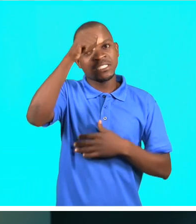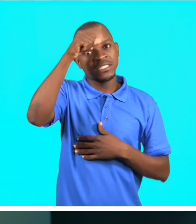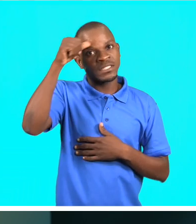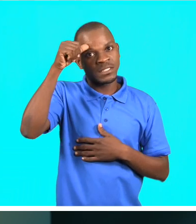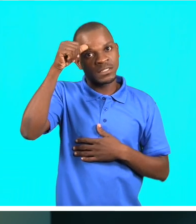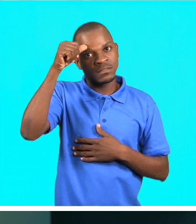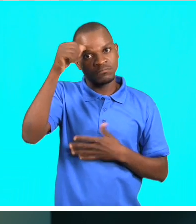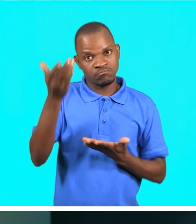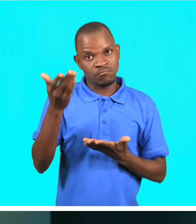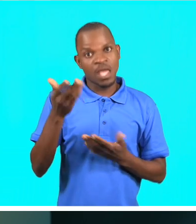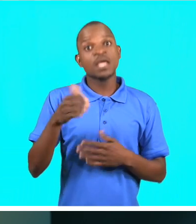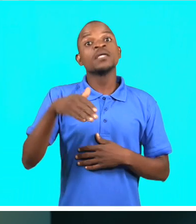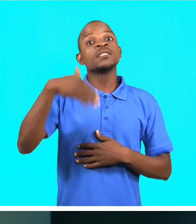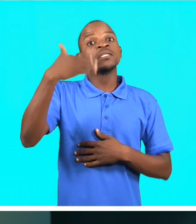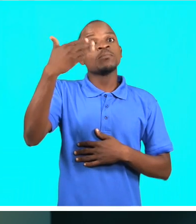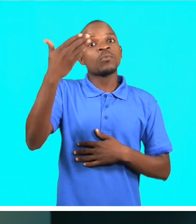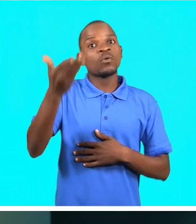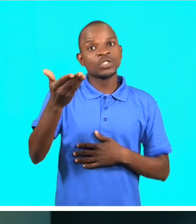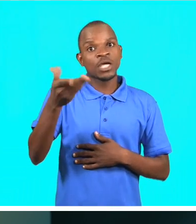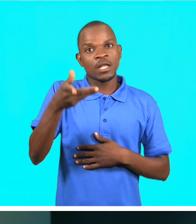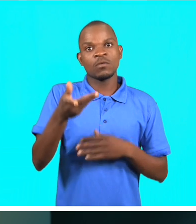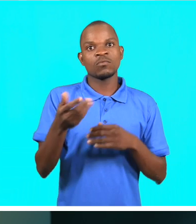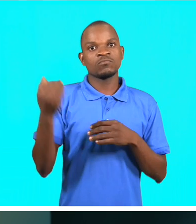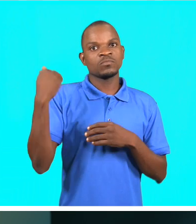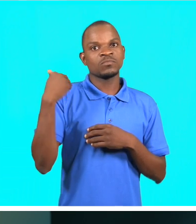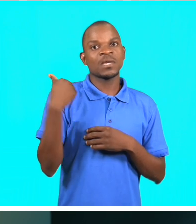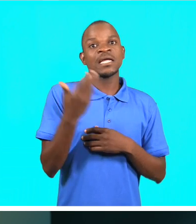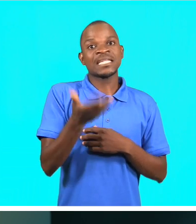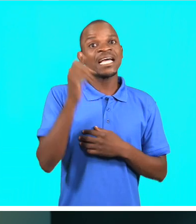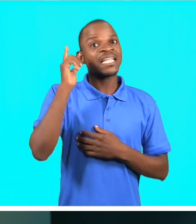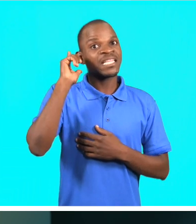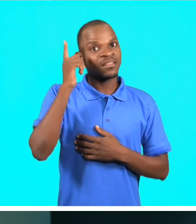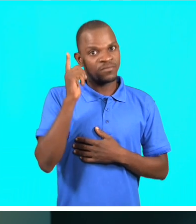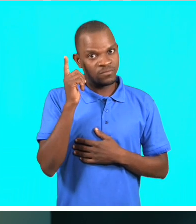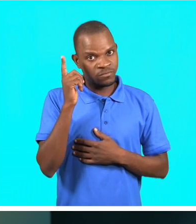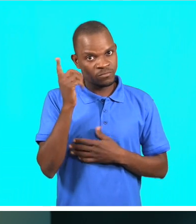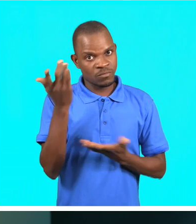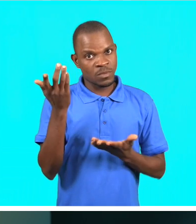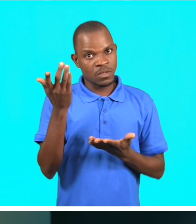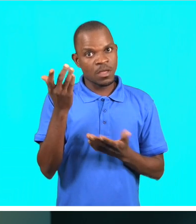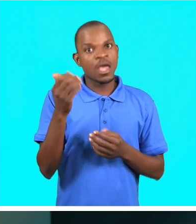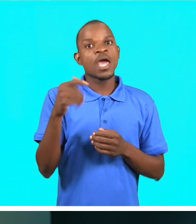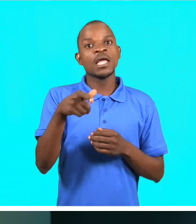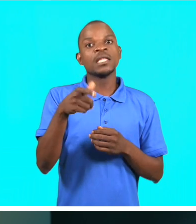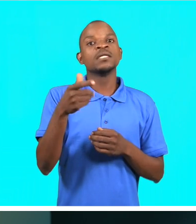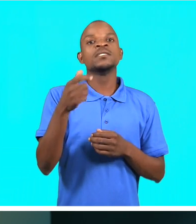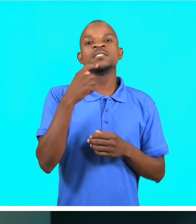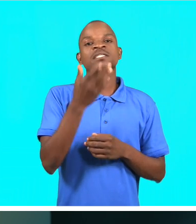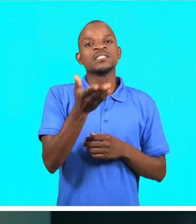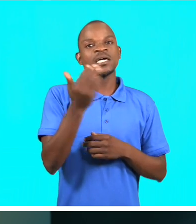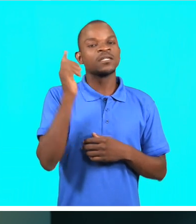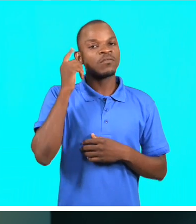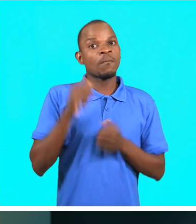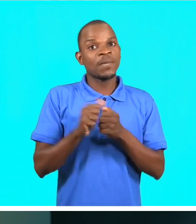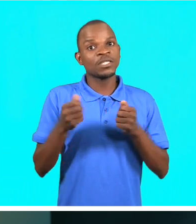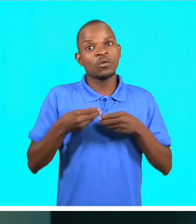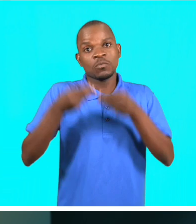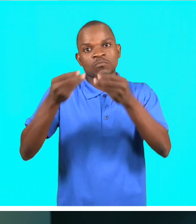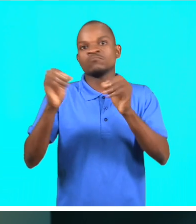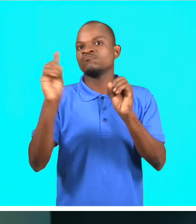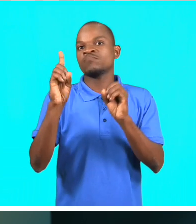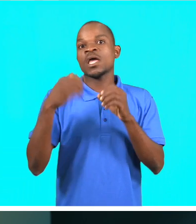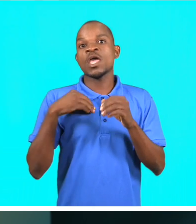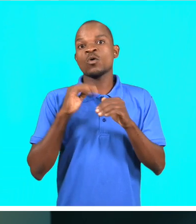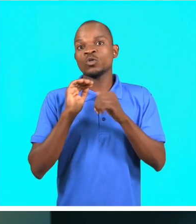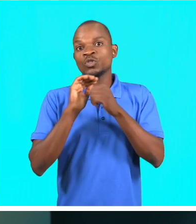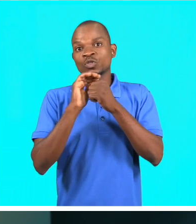fugir. Do momento, depois, de seguida, ela exigia-me este móvel. Ela exigia-me o telemóvel, só que eu não dei o telemóvel,